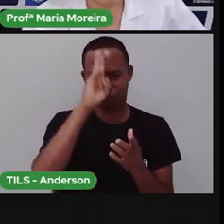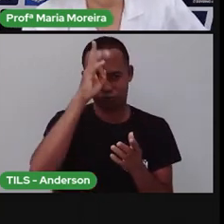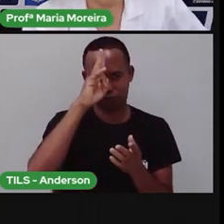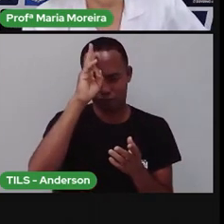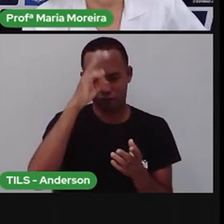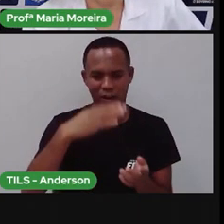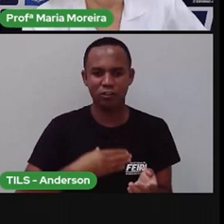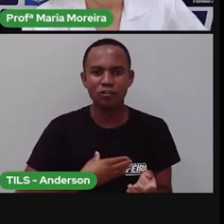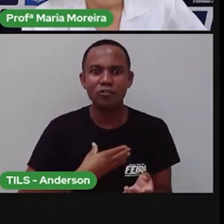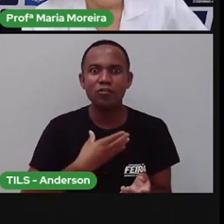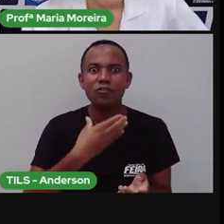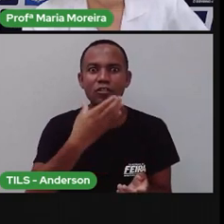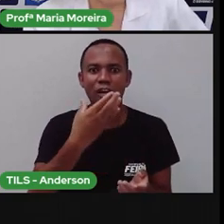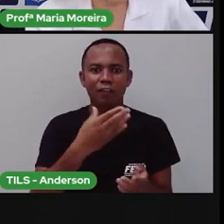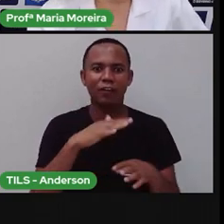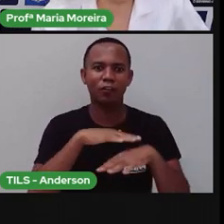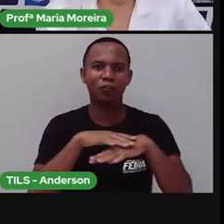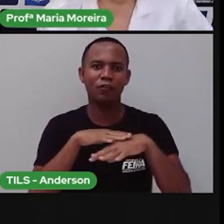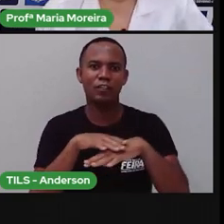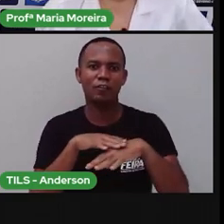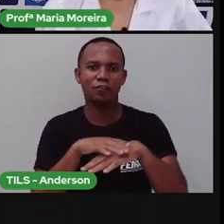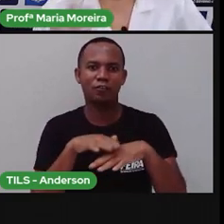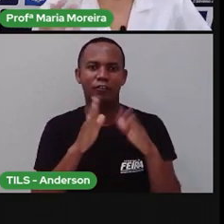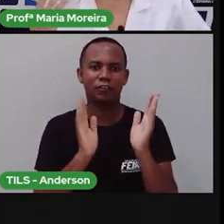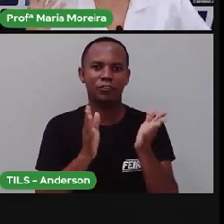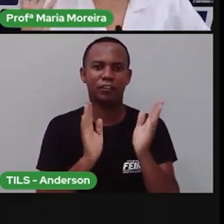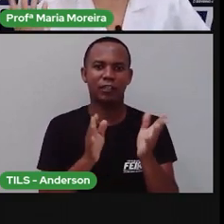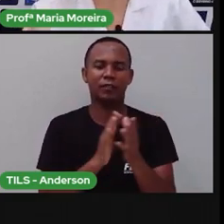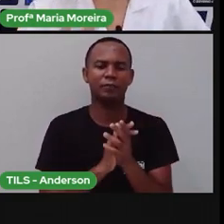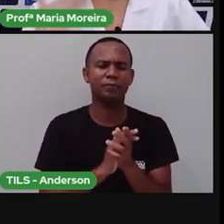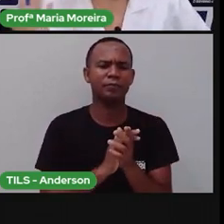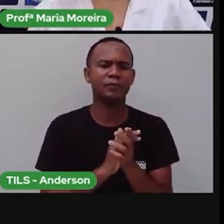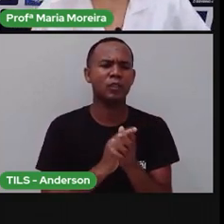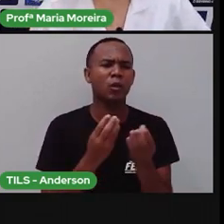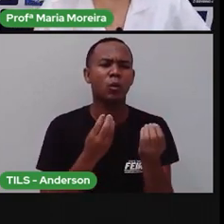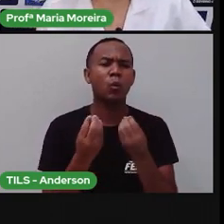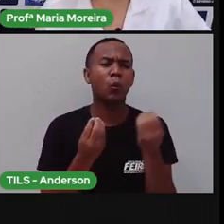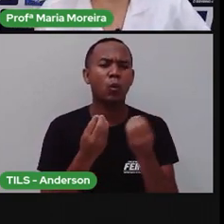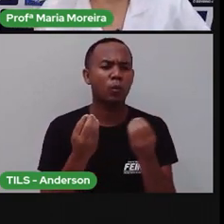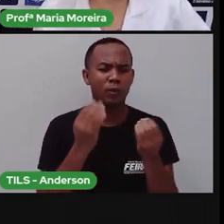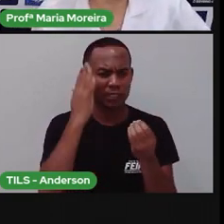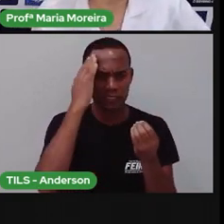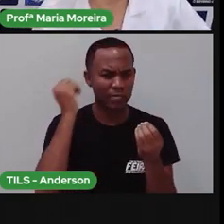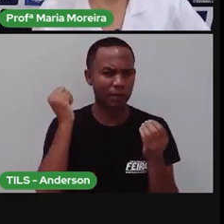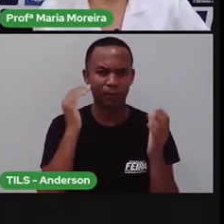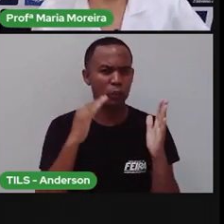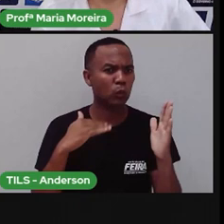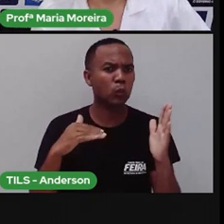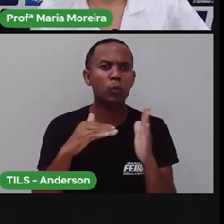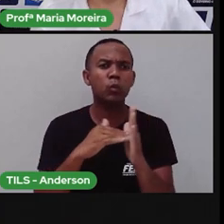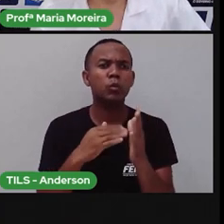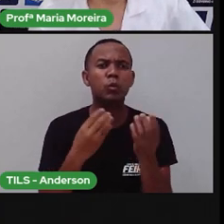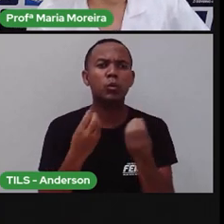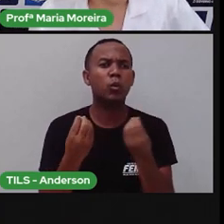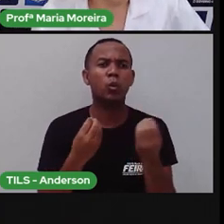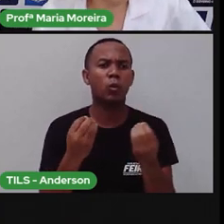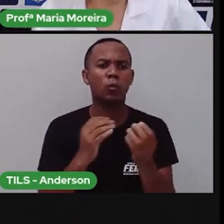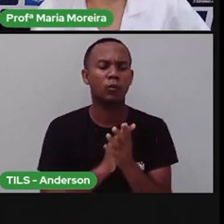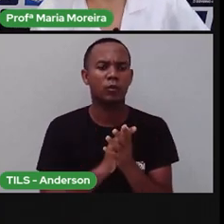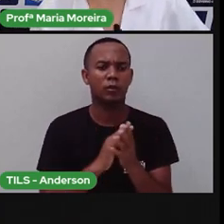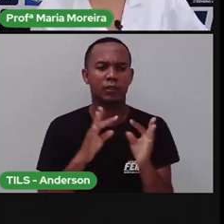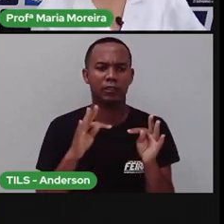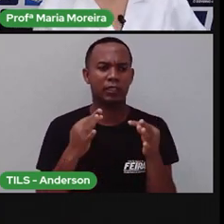girafa que a gente conversou. Só que, o Pró, como é a vai... A gente sabe de tudo isso se a gente não estava lá, né? Se não existia